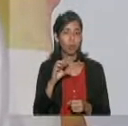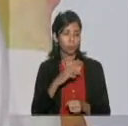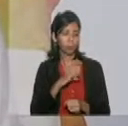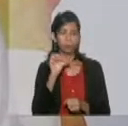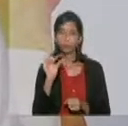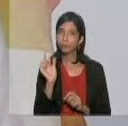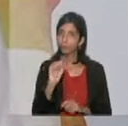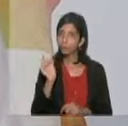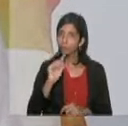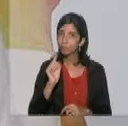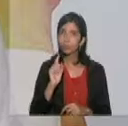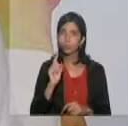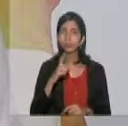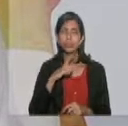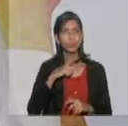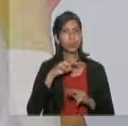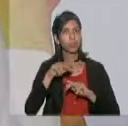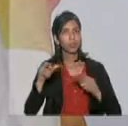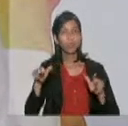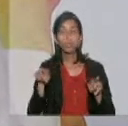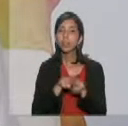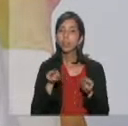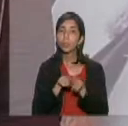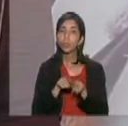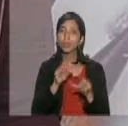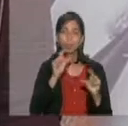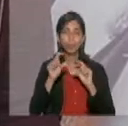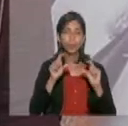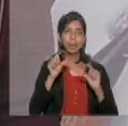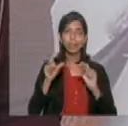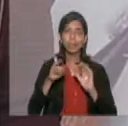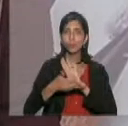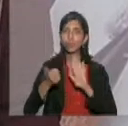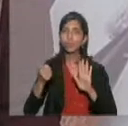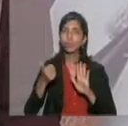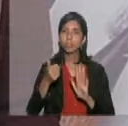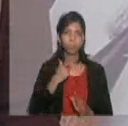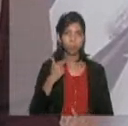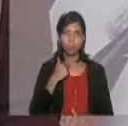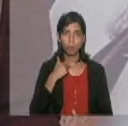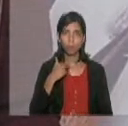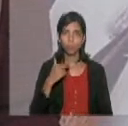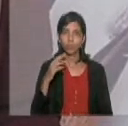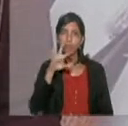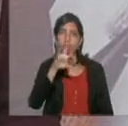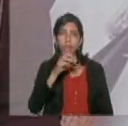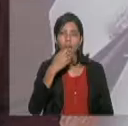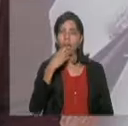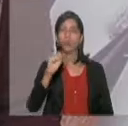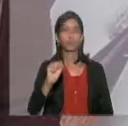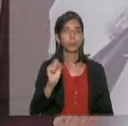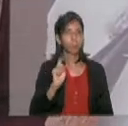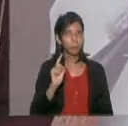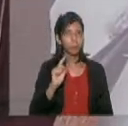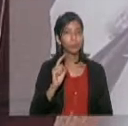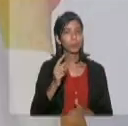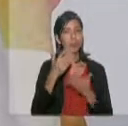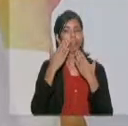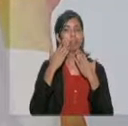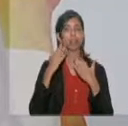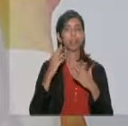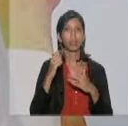frente para abrir as vias aéreas, descer um pouco a criança, né? Então ela fica mais com a cabeça mais voltada um pouco para